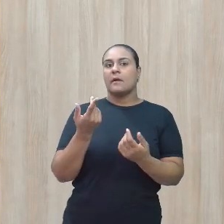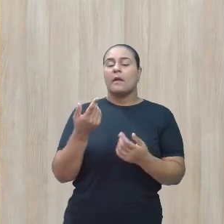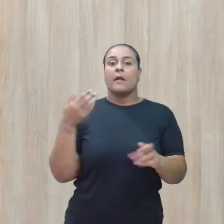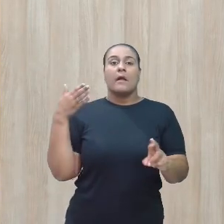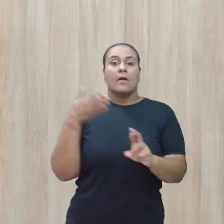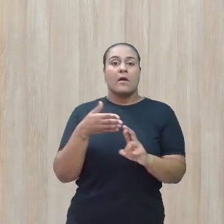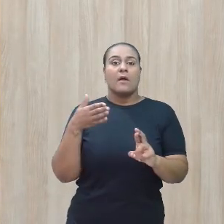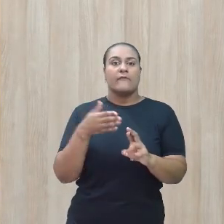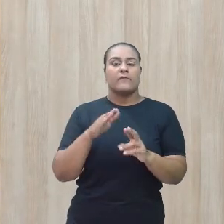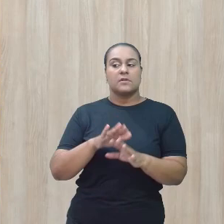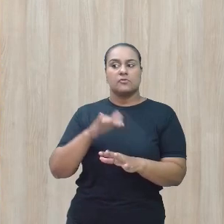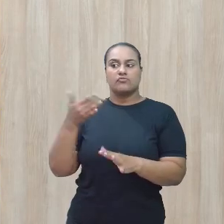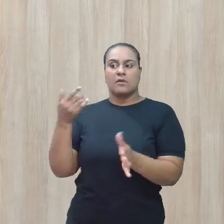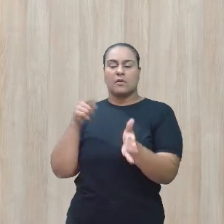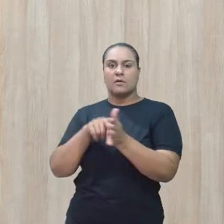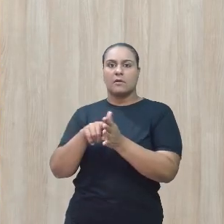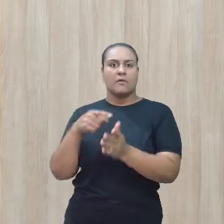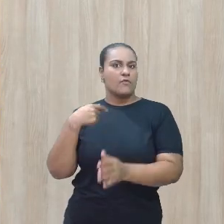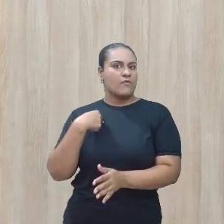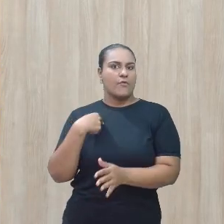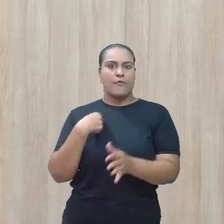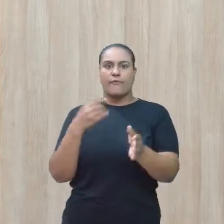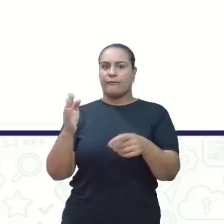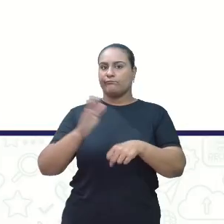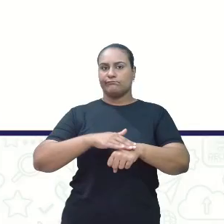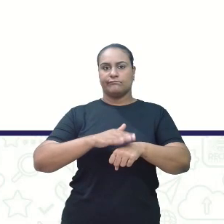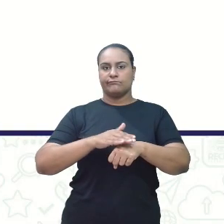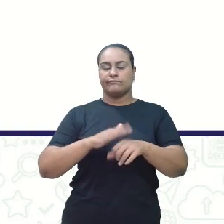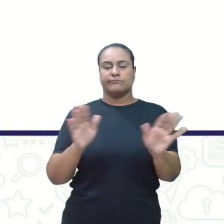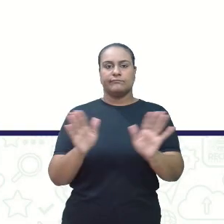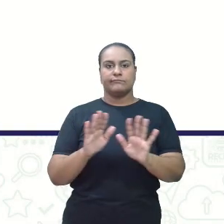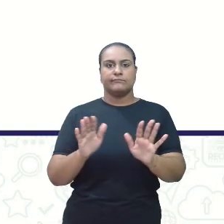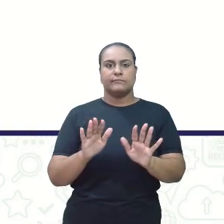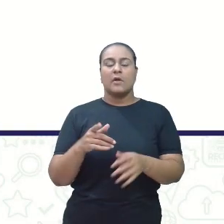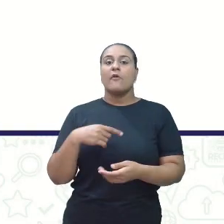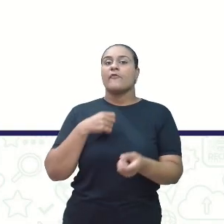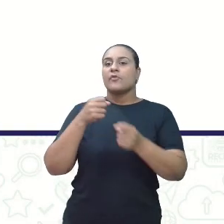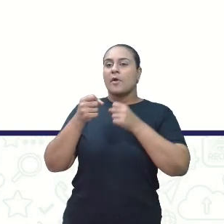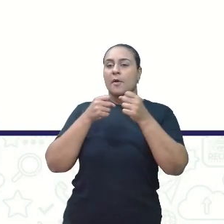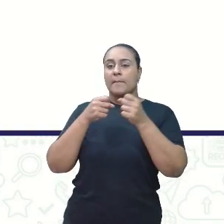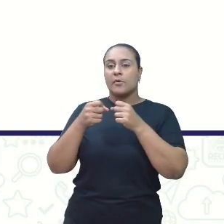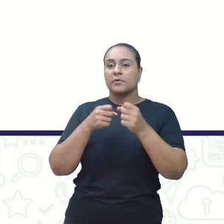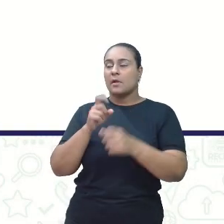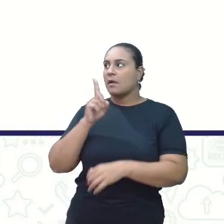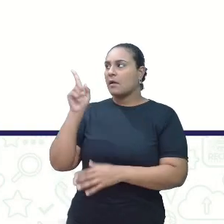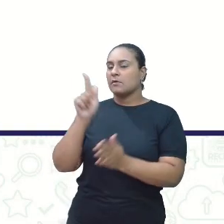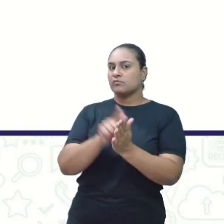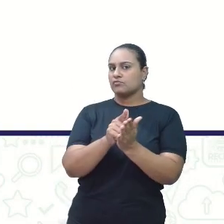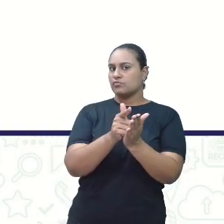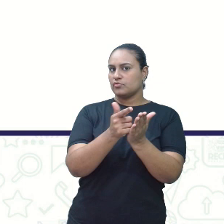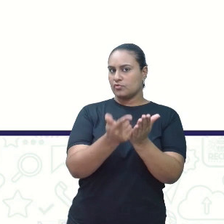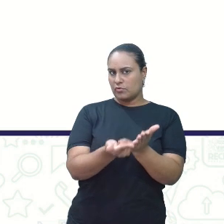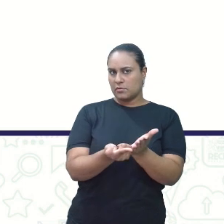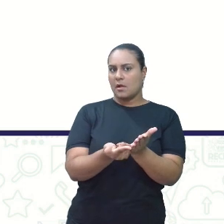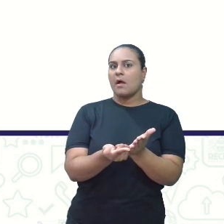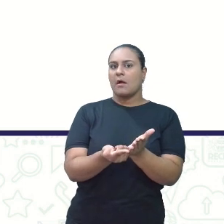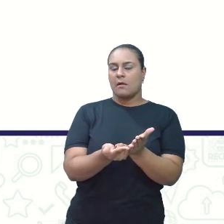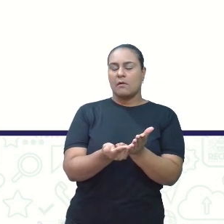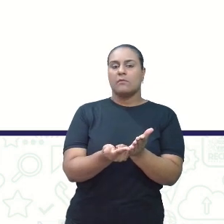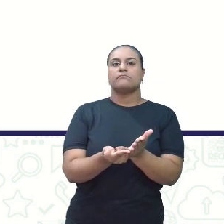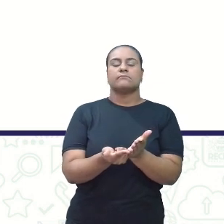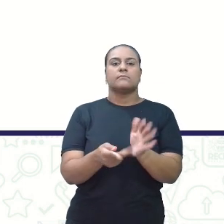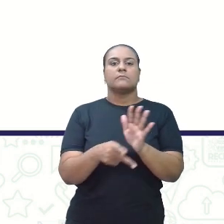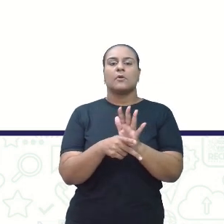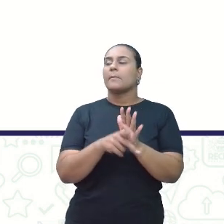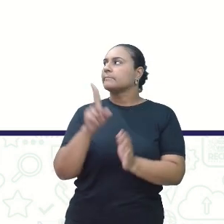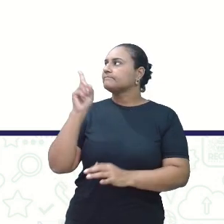eu fiz. Então, aqui eu trouxe uma reportagem, essa fonte foi desse jornal, desse paper, desse